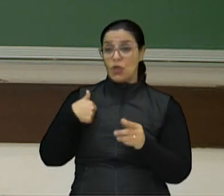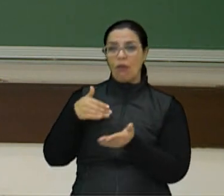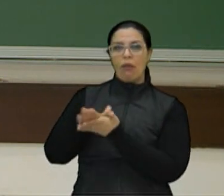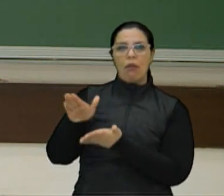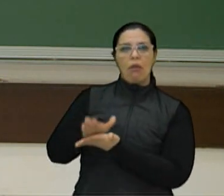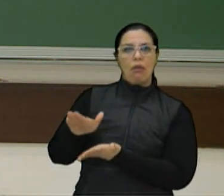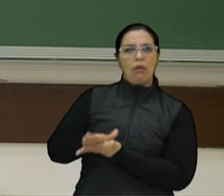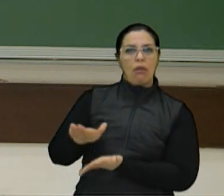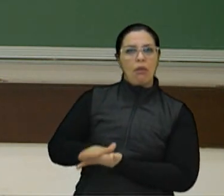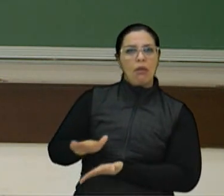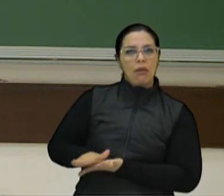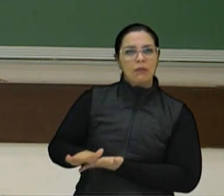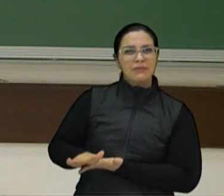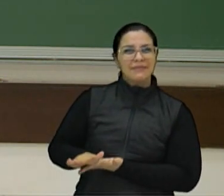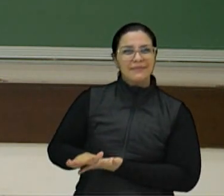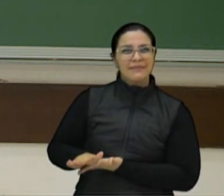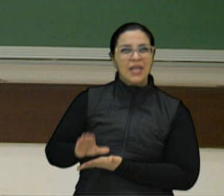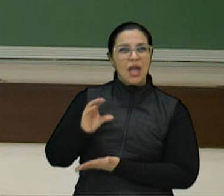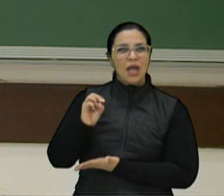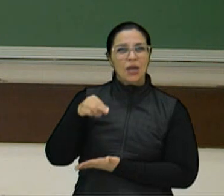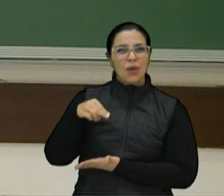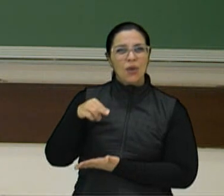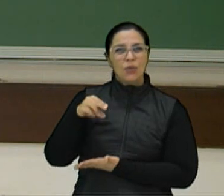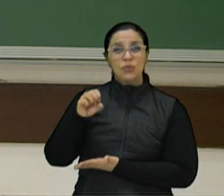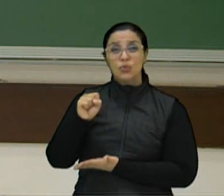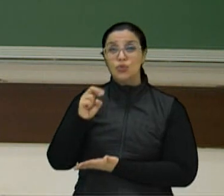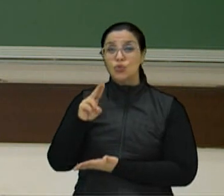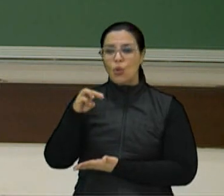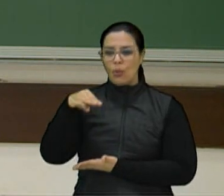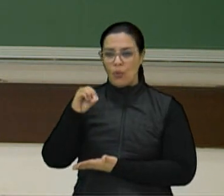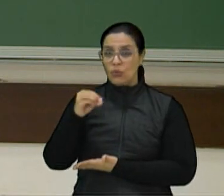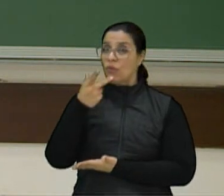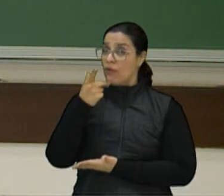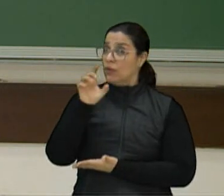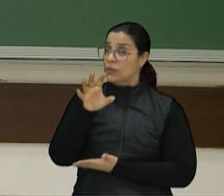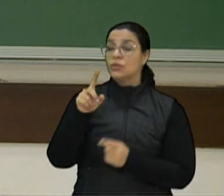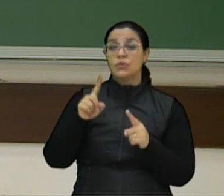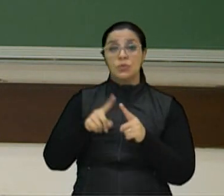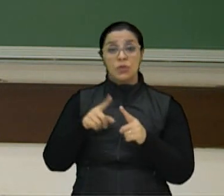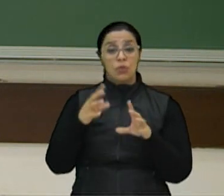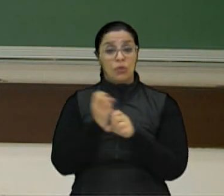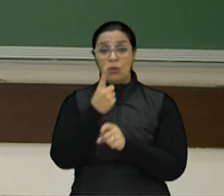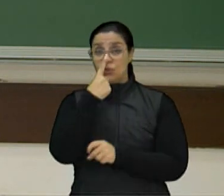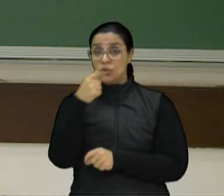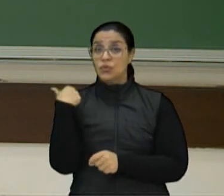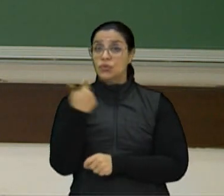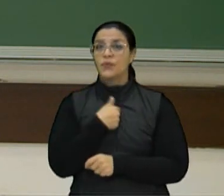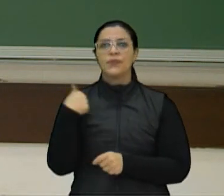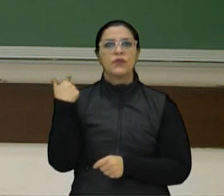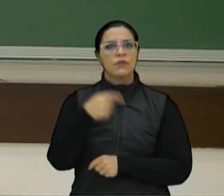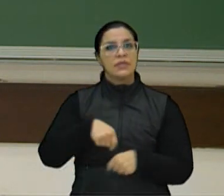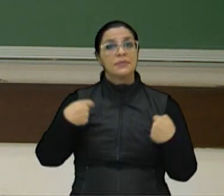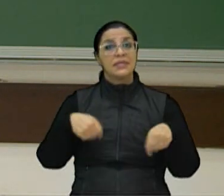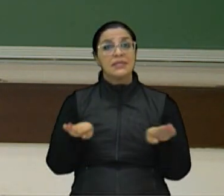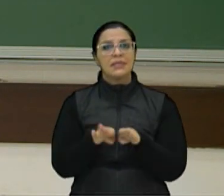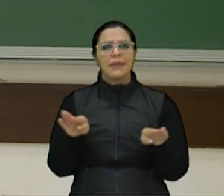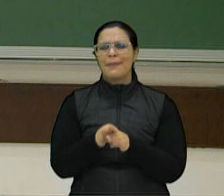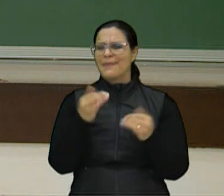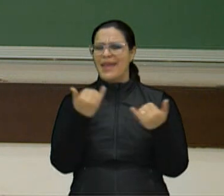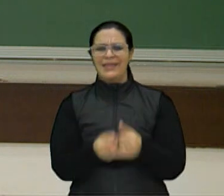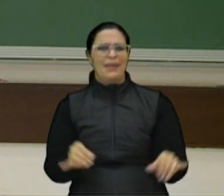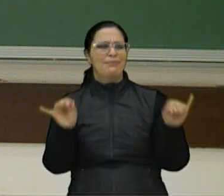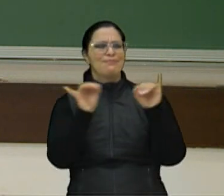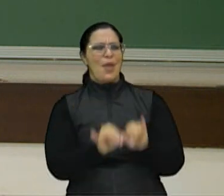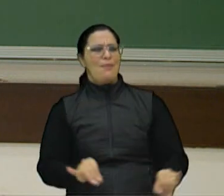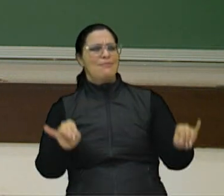geração de lixo. Perfeito? Estou argumentando isso para dizer, não considere banal isso que